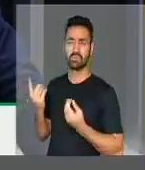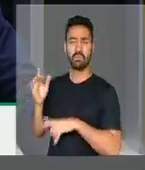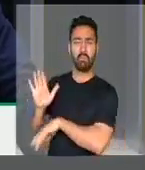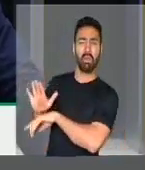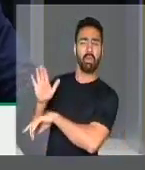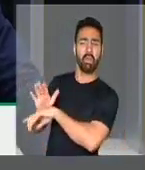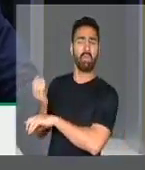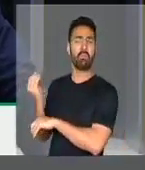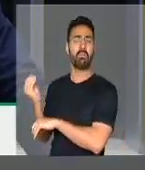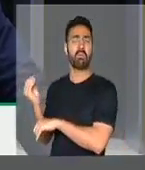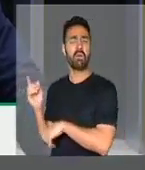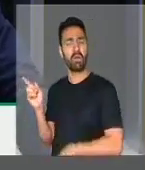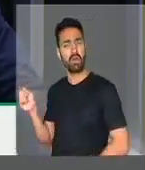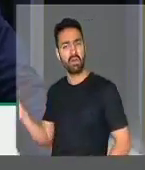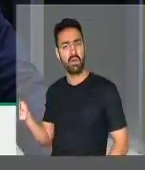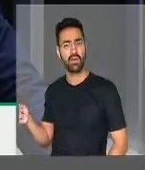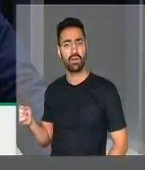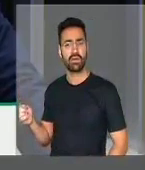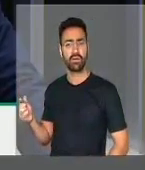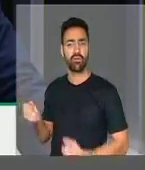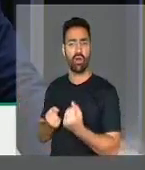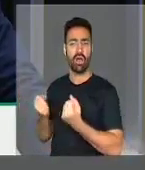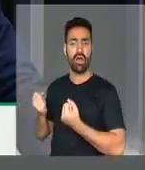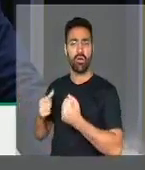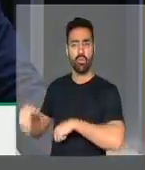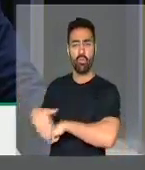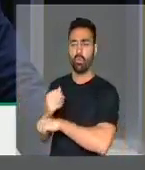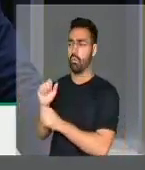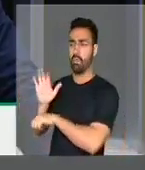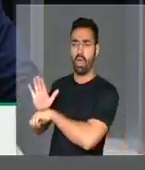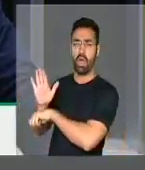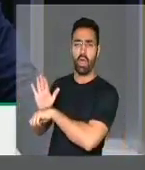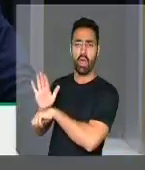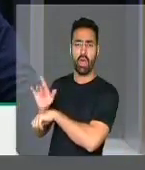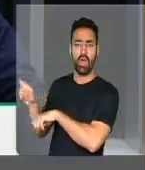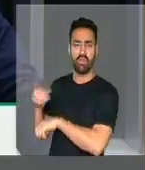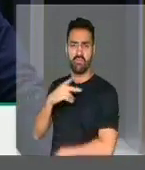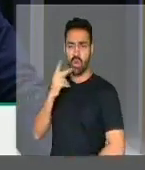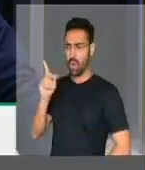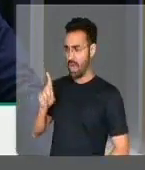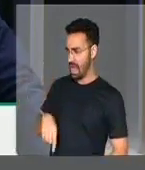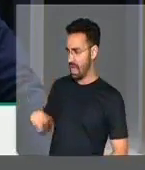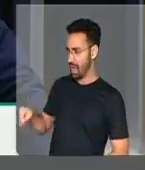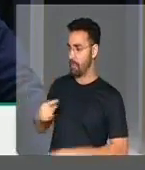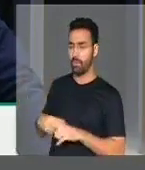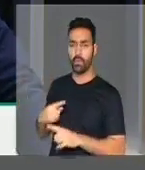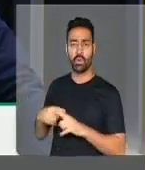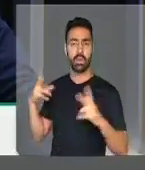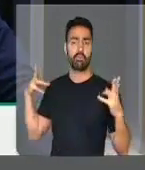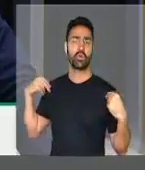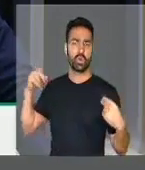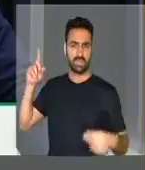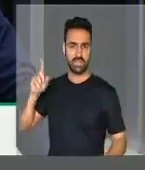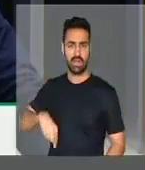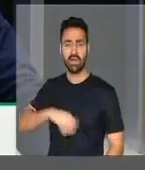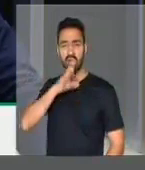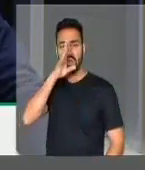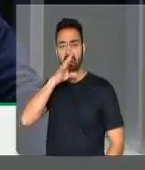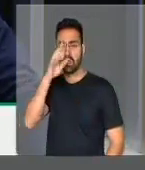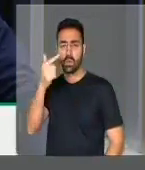buzinaço que vinha das ruas segundo ele é por que o motorista era